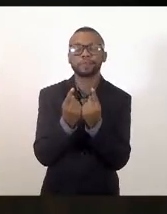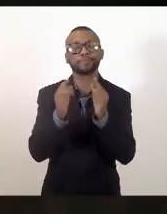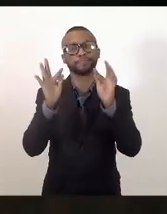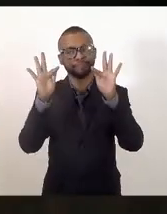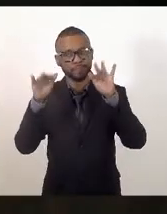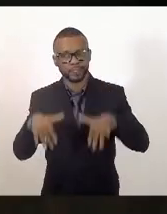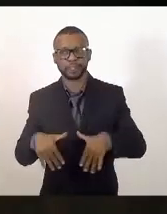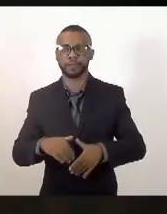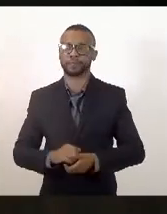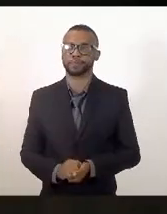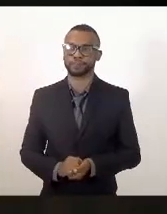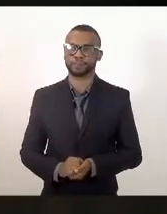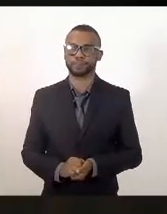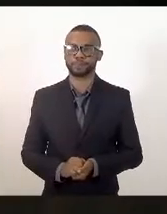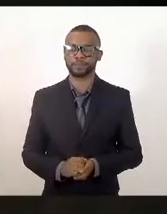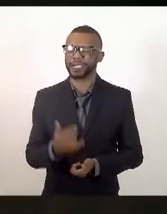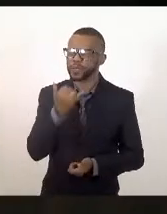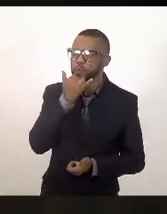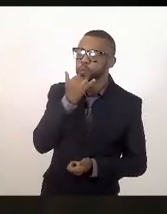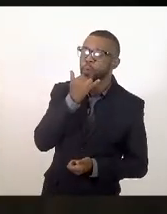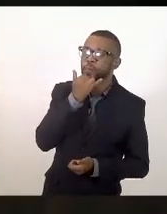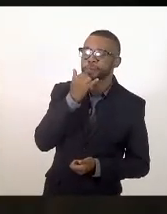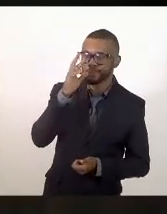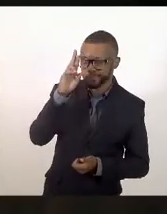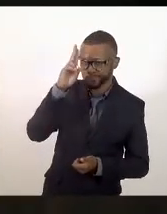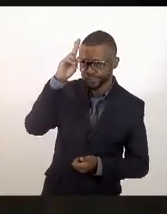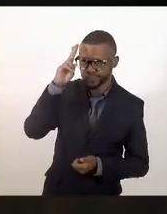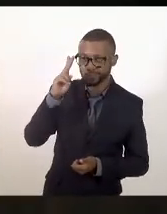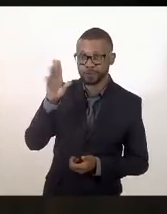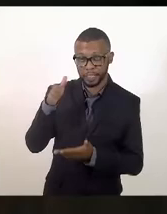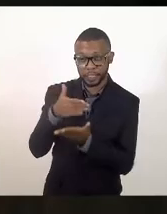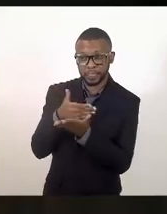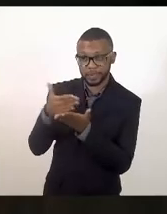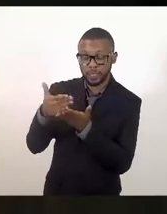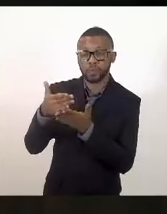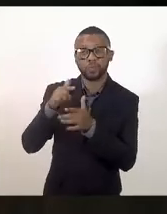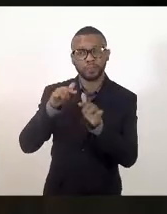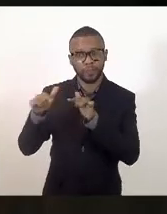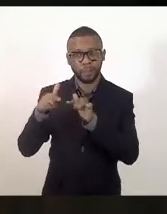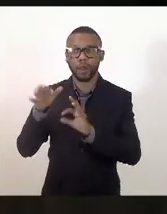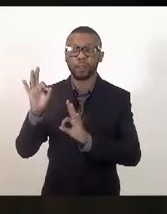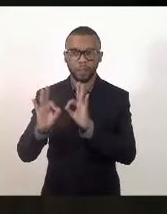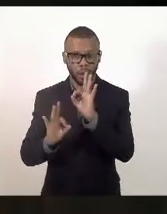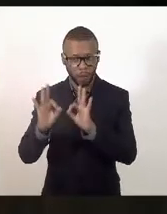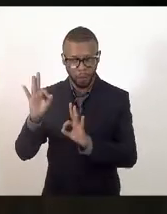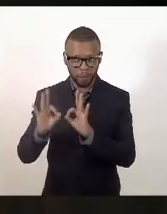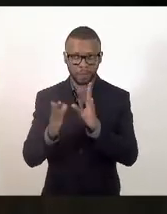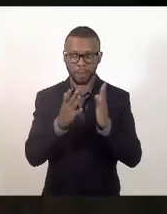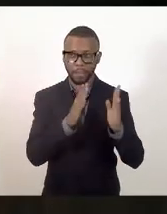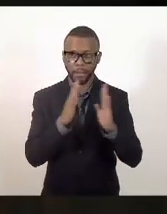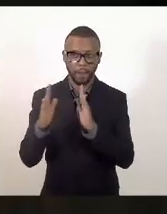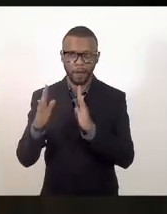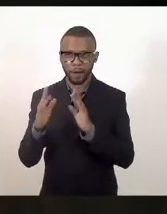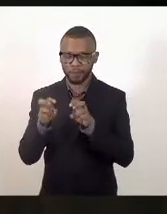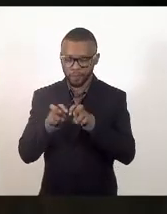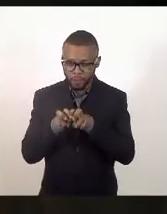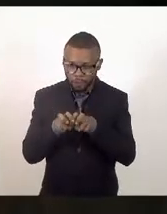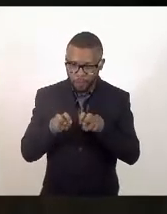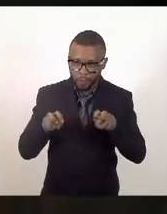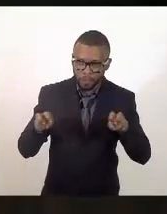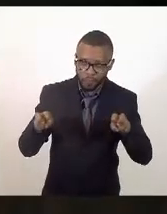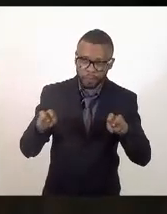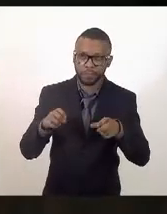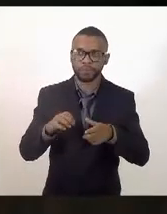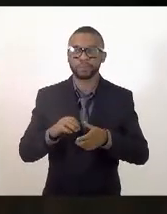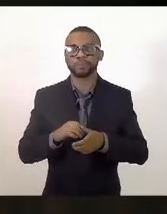encerrada. Presidência, perdão. Presidente, chama os trabalhos à ordem. Há sobre a mesa